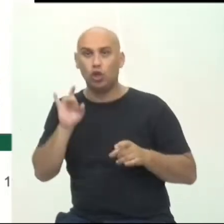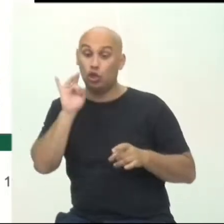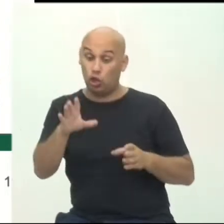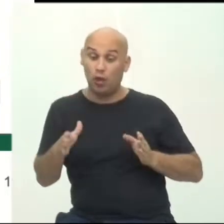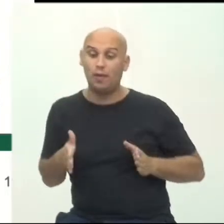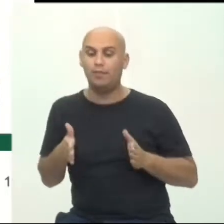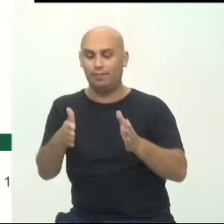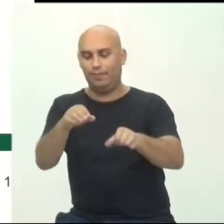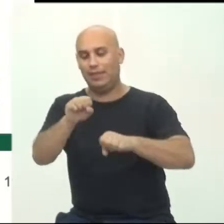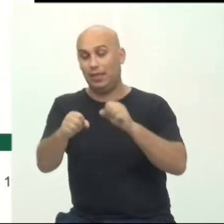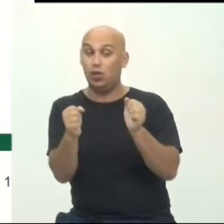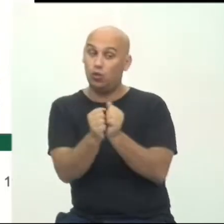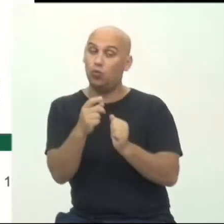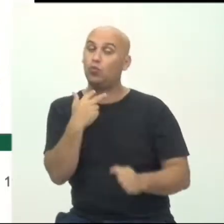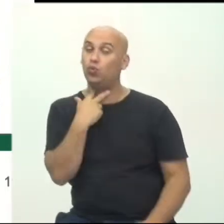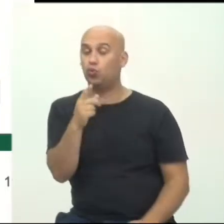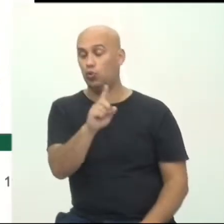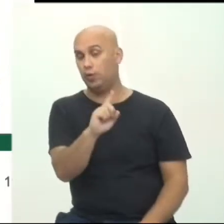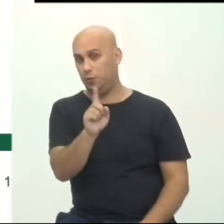ciclovia.